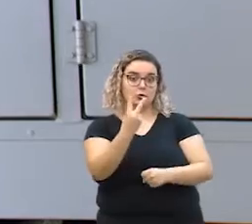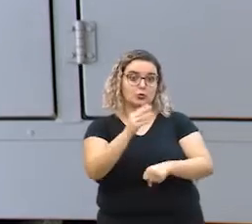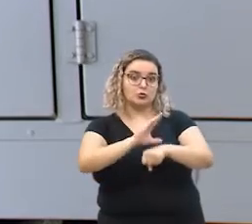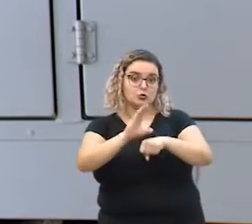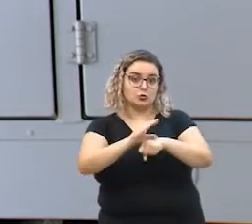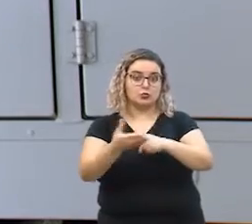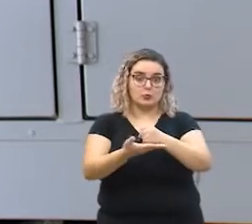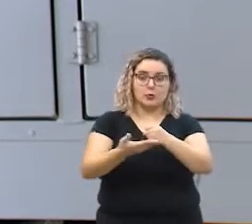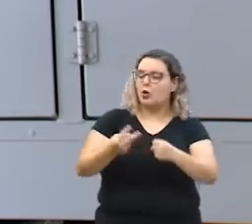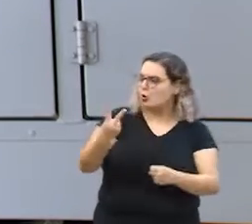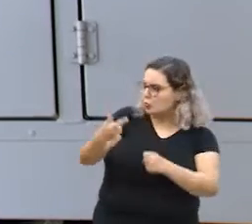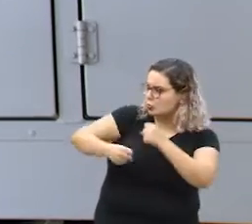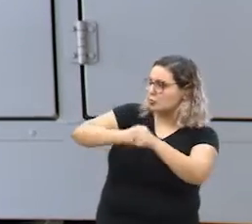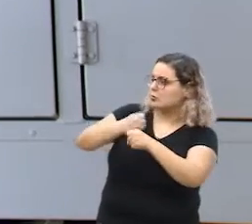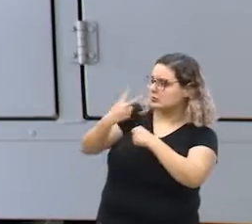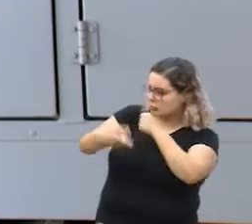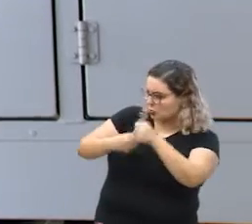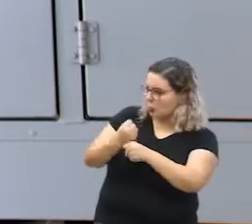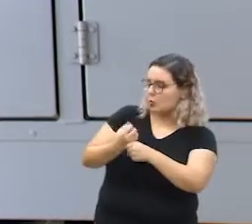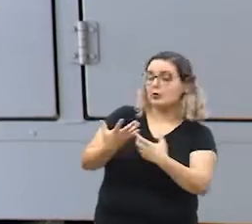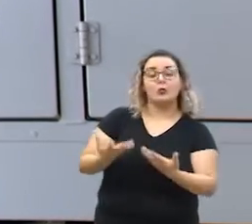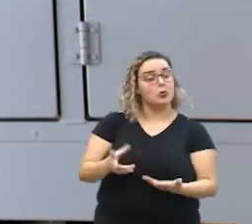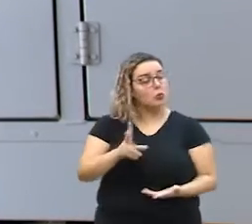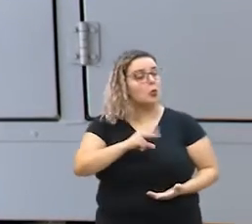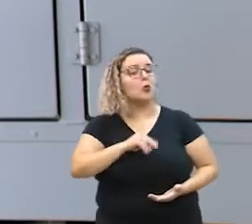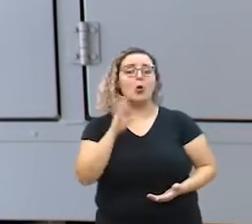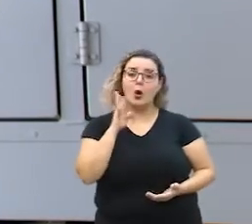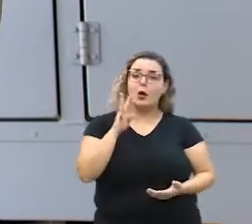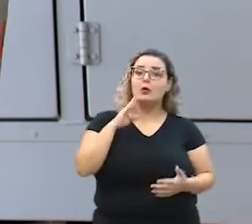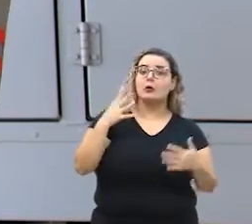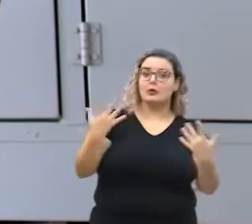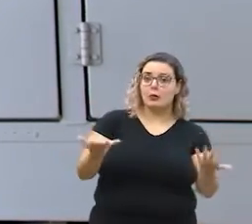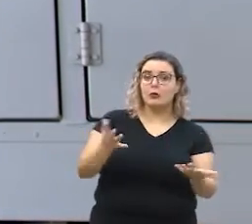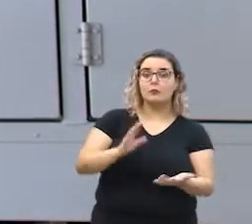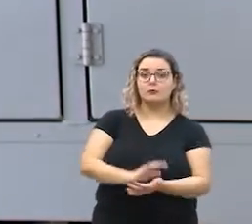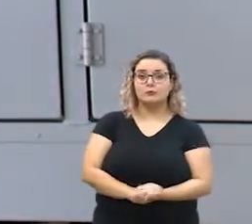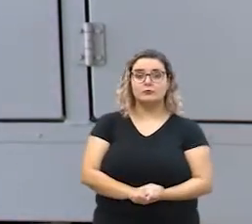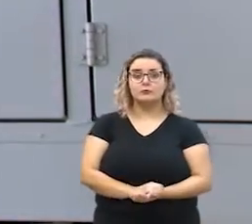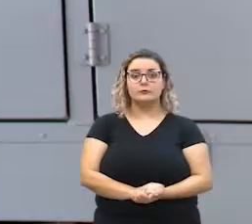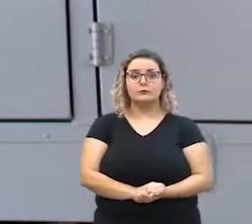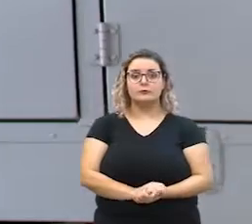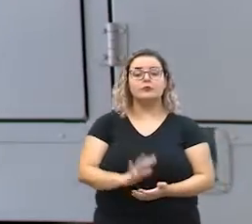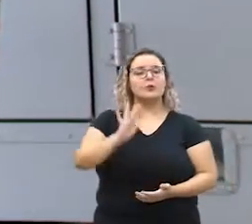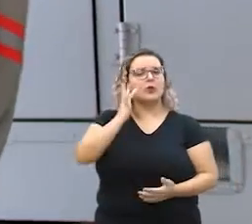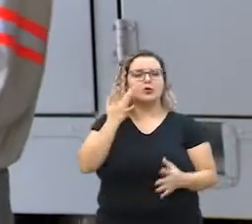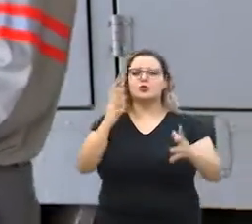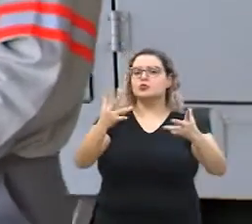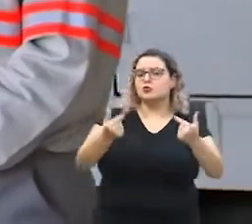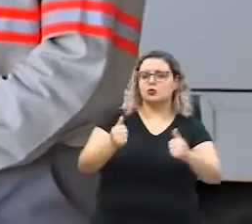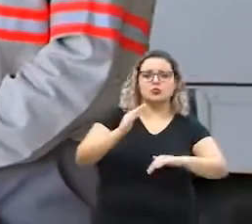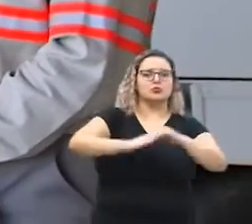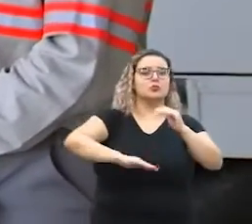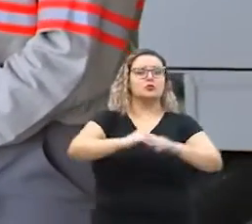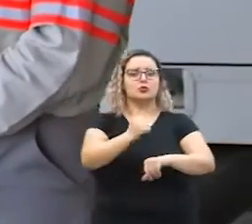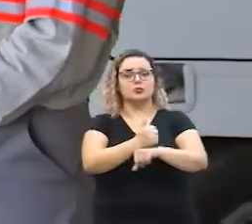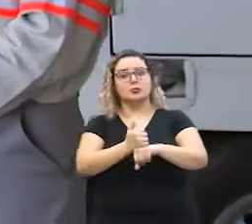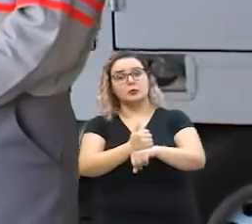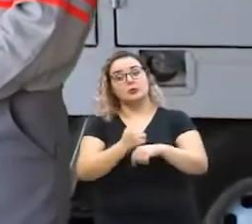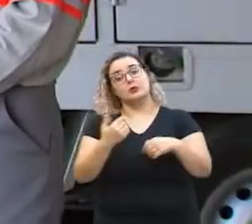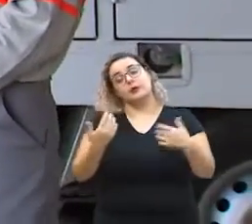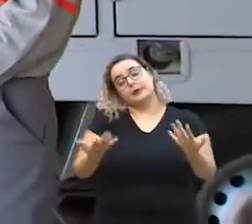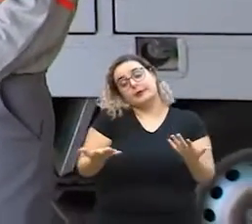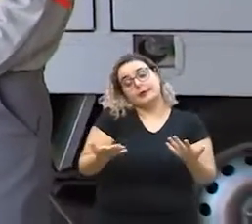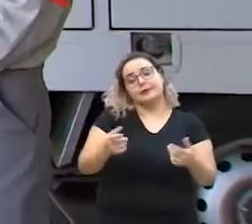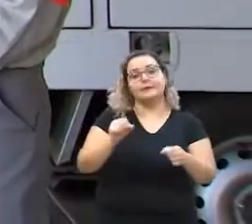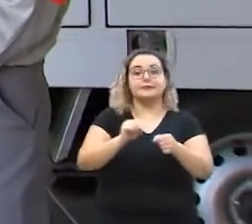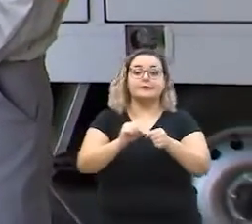básicos. 2 em 2 anos tem que fazer um novo curso. Umas atualizações. Olha só que interessante isso, né, gente? Porque acho que todas as profissões, quem não se